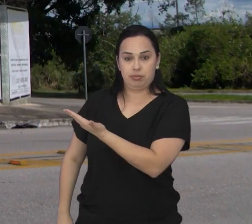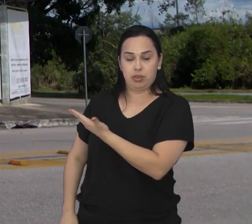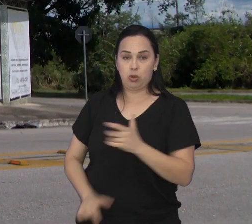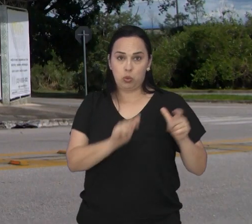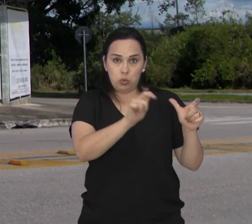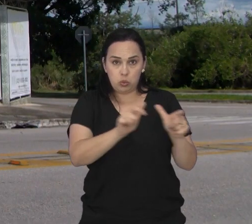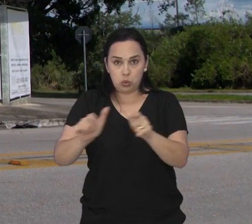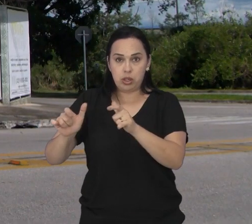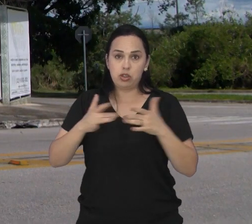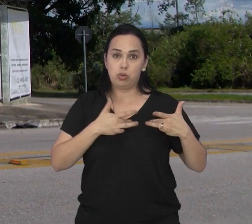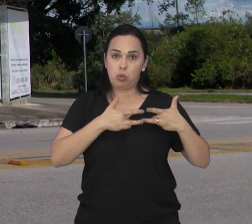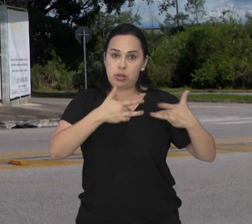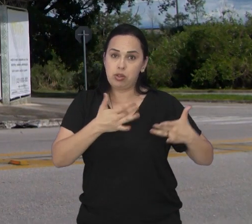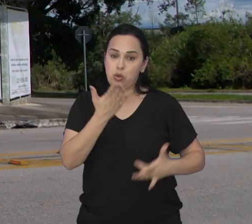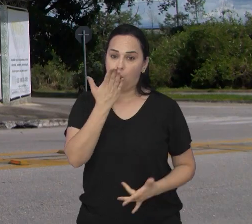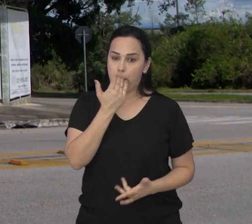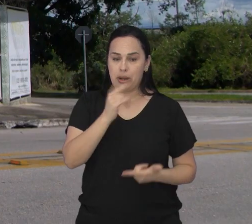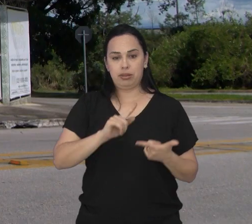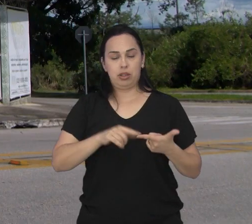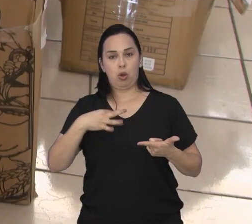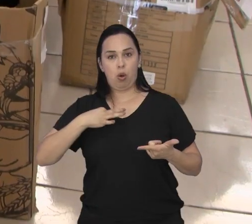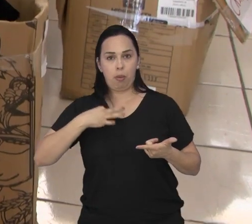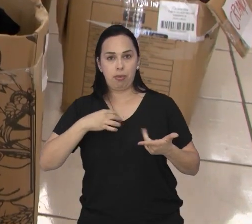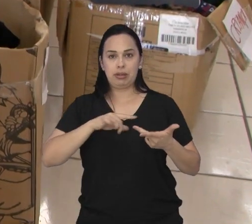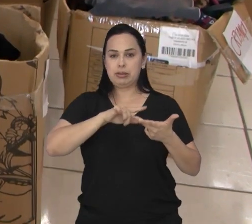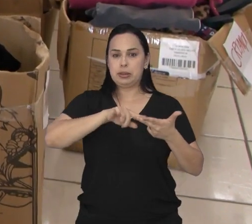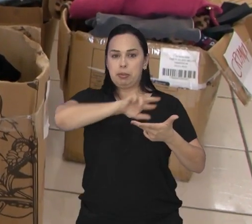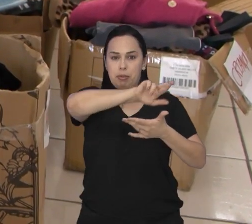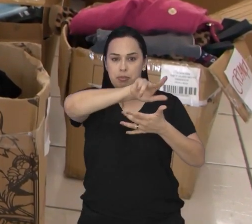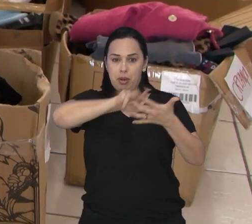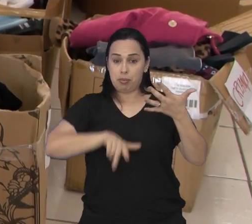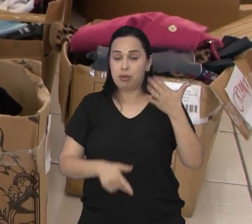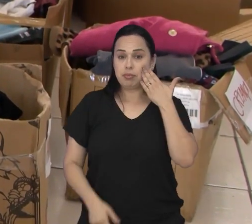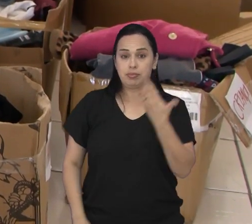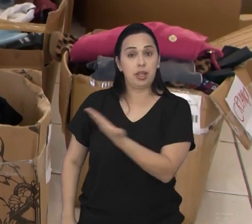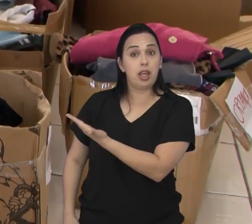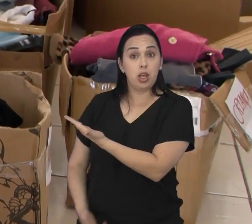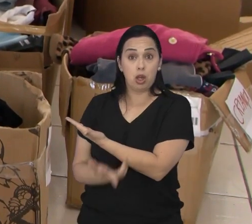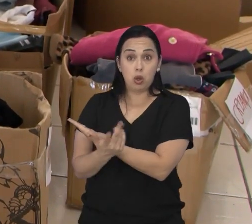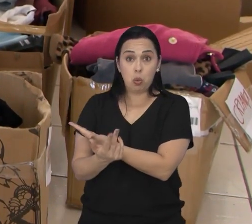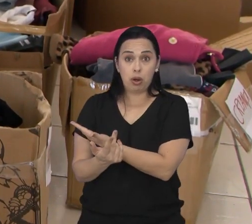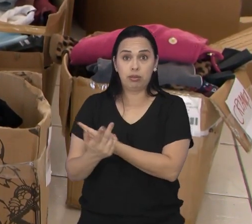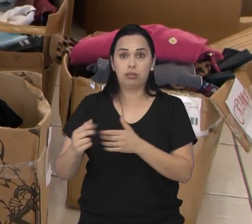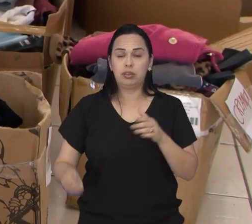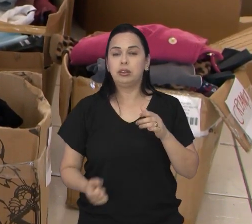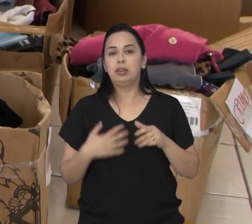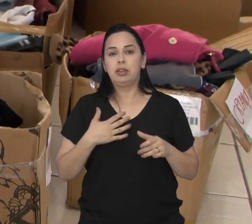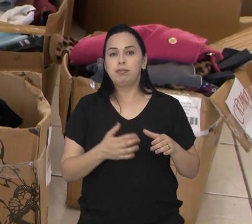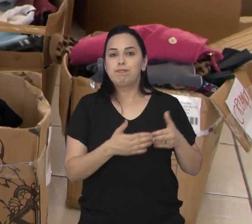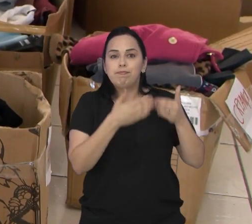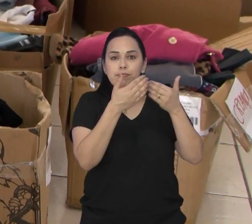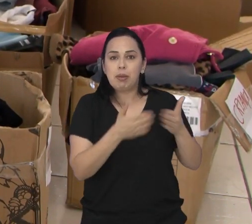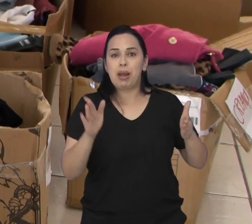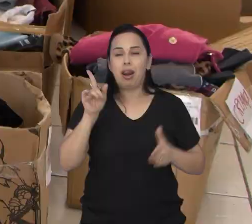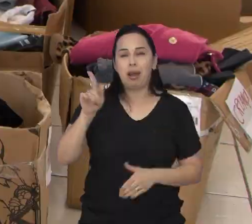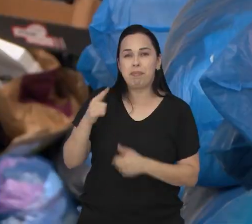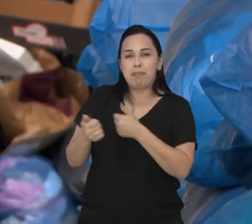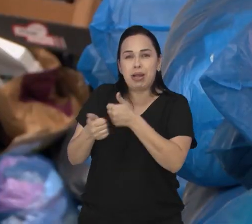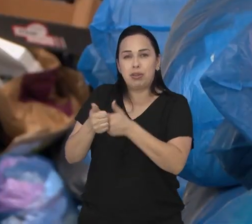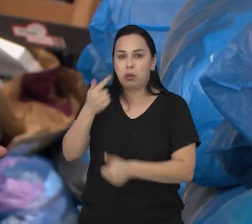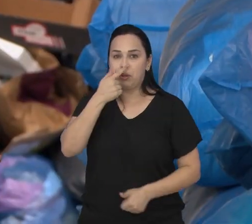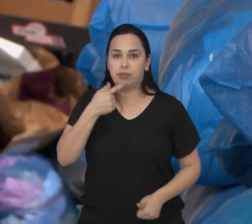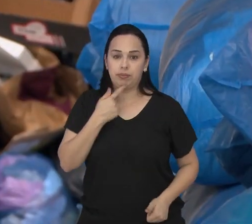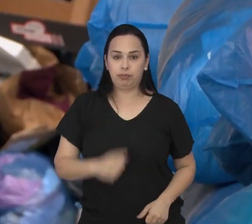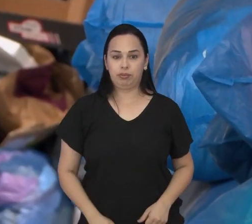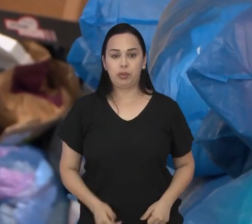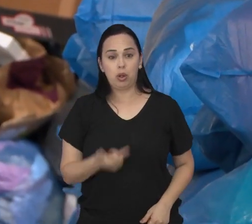alguns pontos de coleta e doação de alimentos, roupas e móveis, como este, foram montados no bairro Galo Branco.